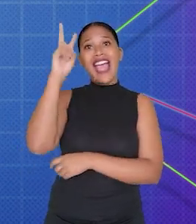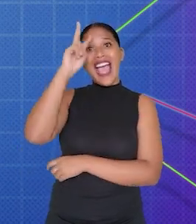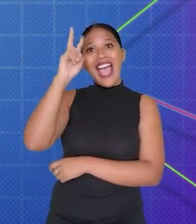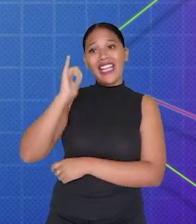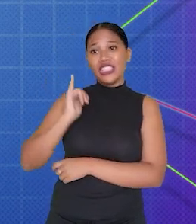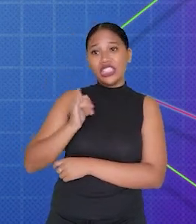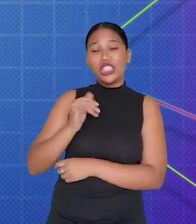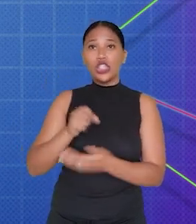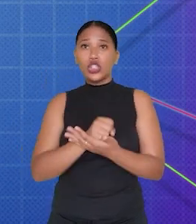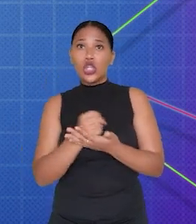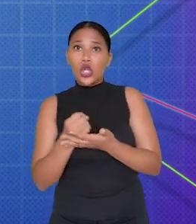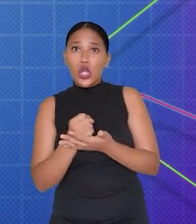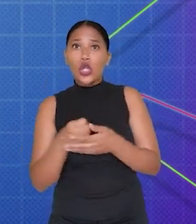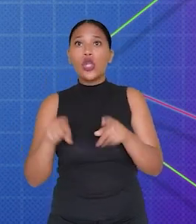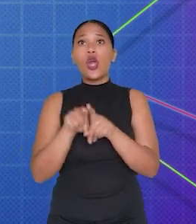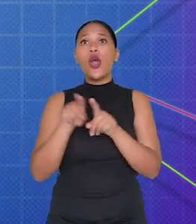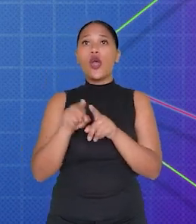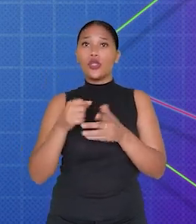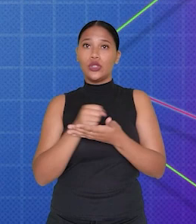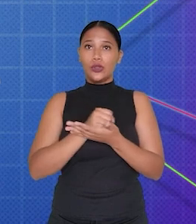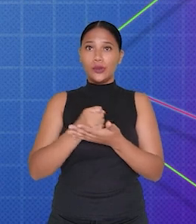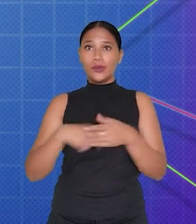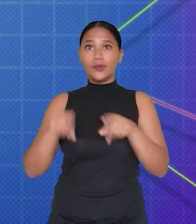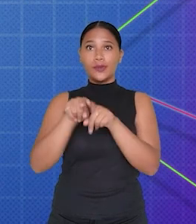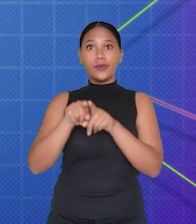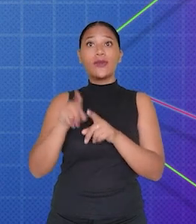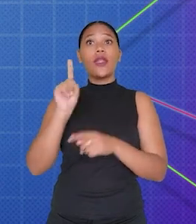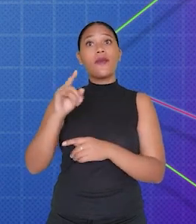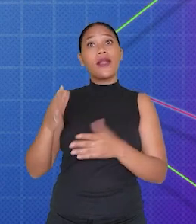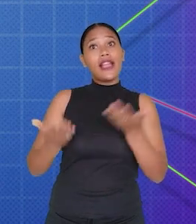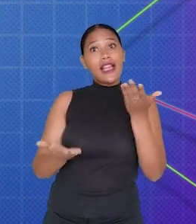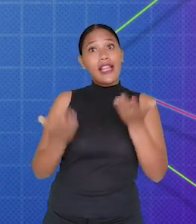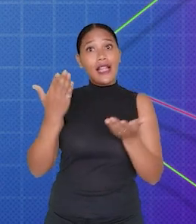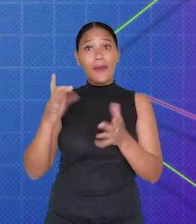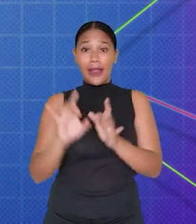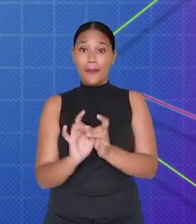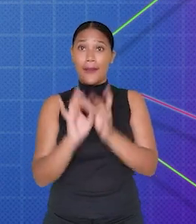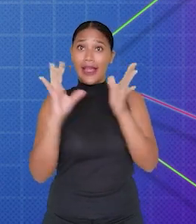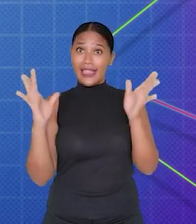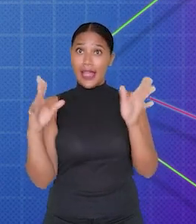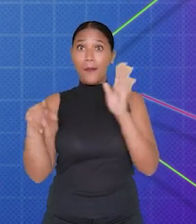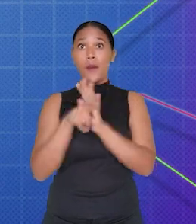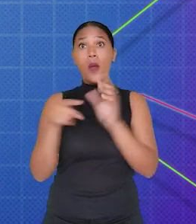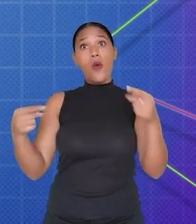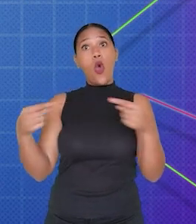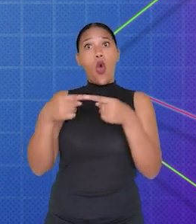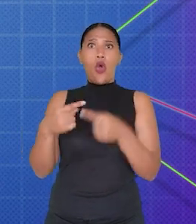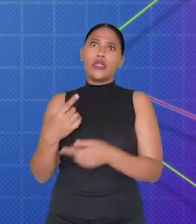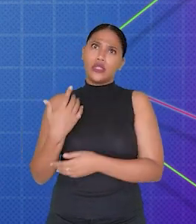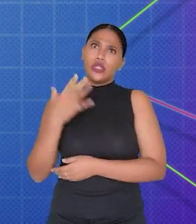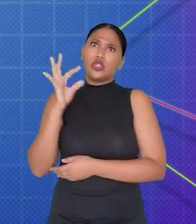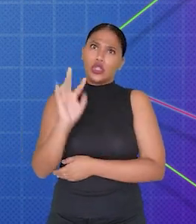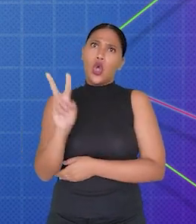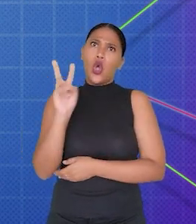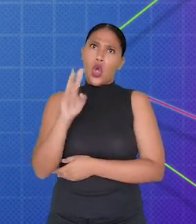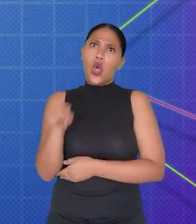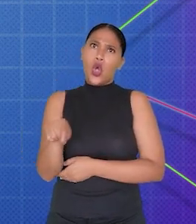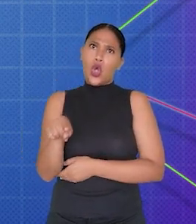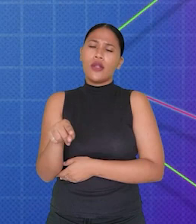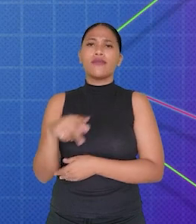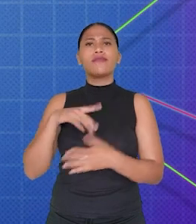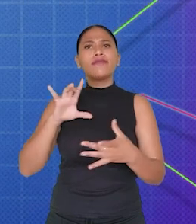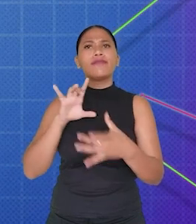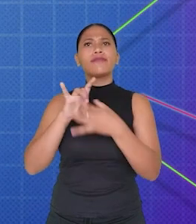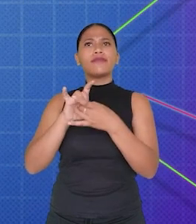narrativa, jogabilidade e design de jogos. É importante equilibrar a liberdade do jogador com a coesão da história, para criar uma